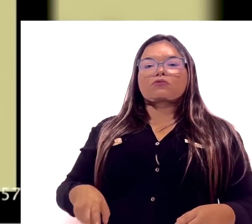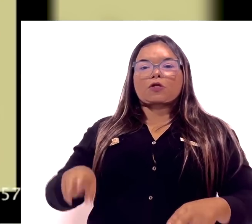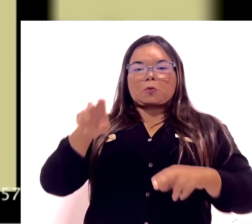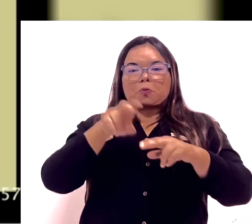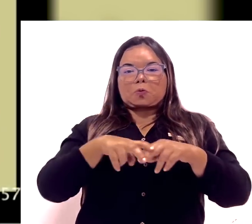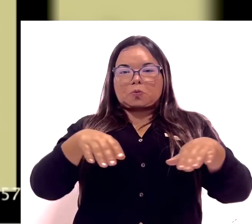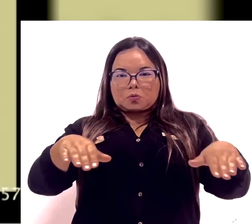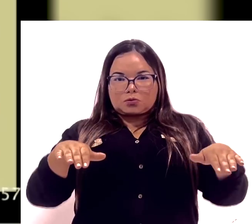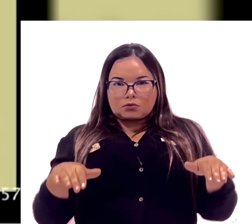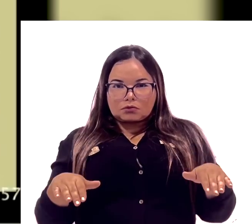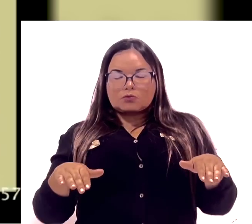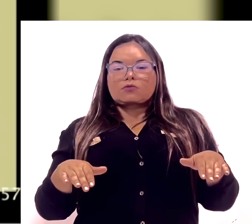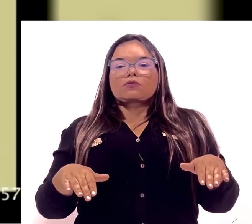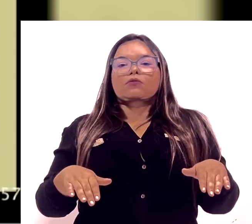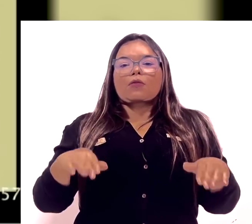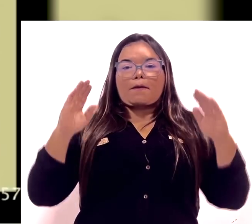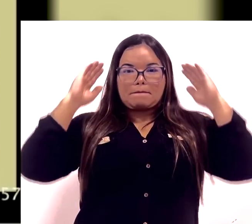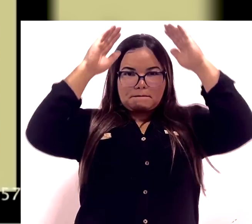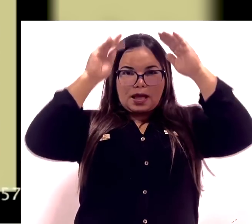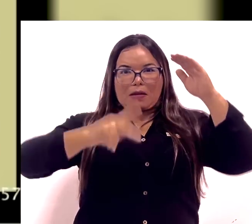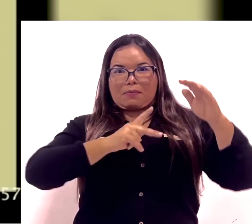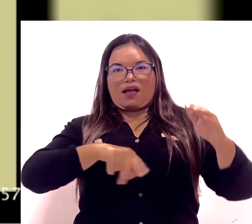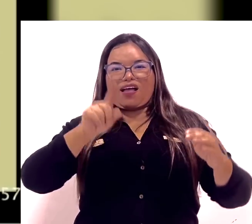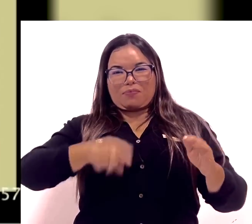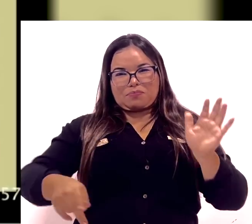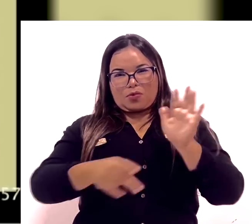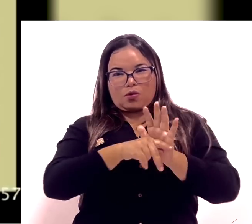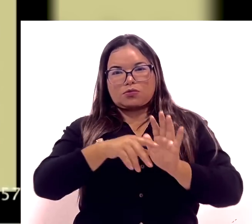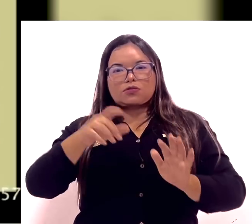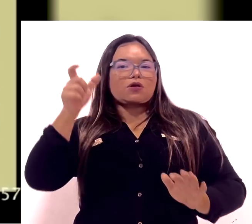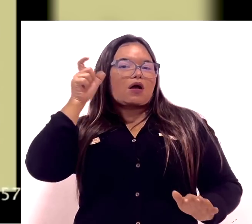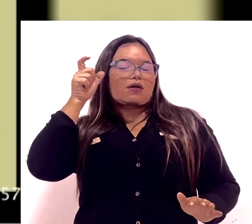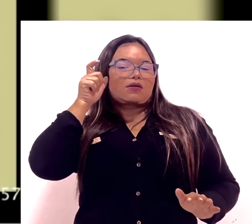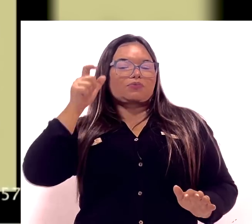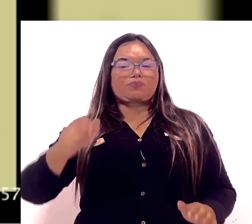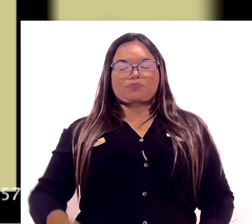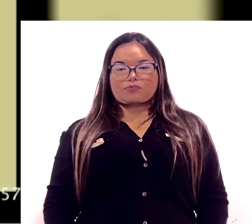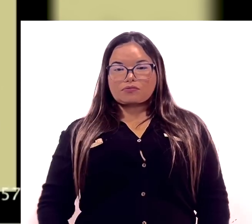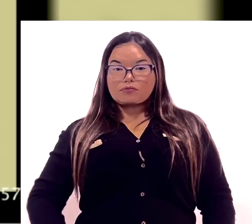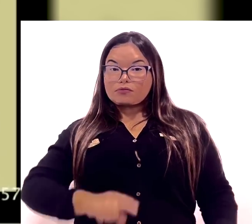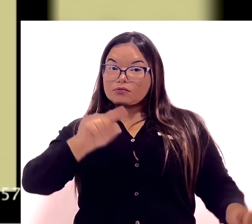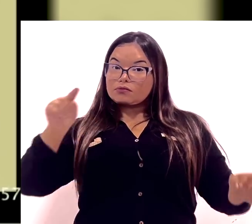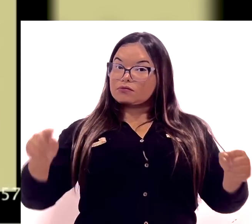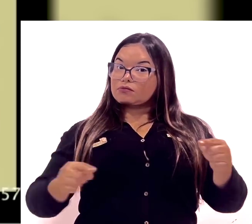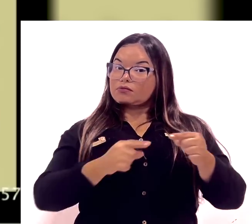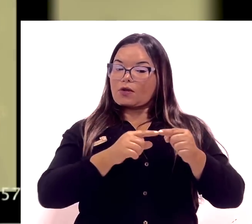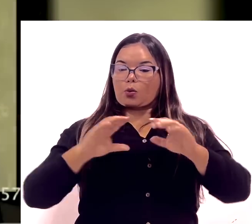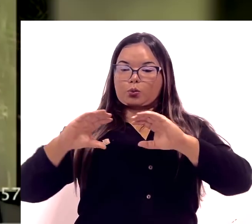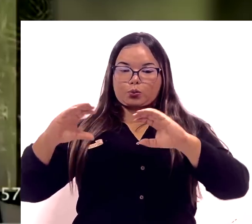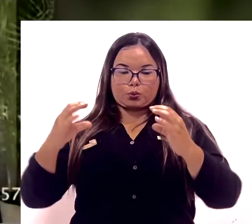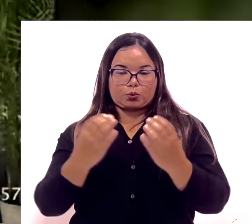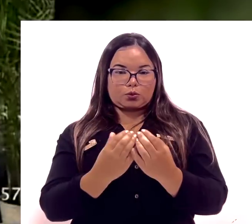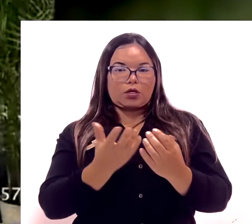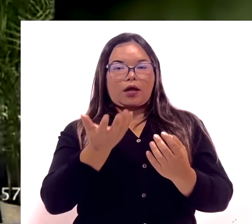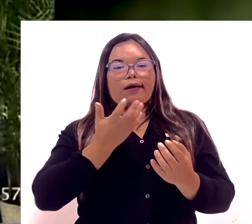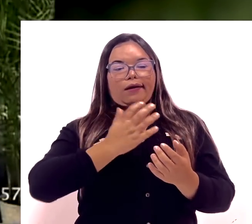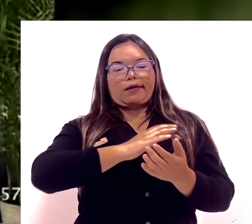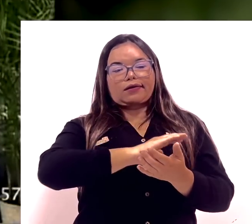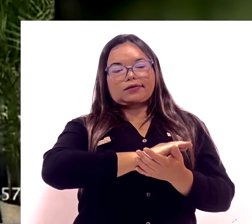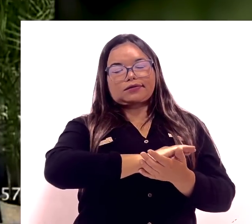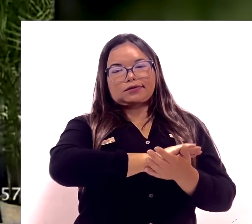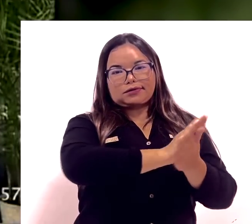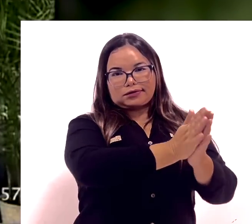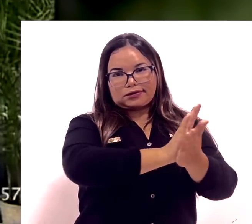forma uma perseguição geral sob o poder do pontífice romano, com o propósito de fazer cair e destruir as almas. Esta é